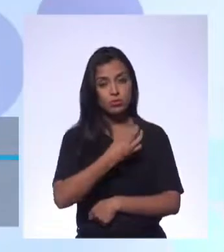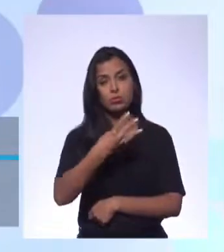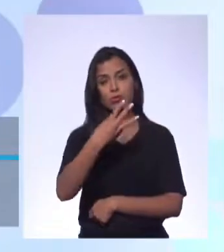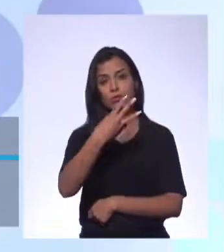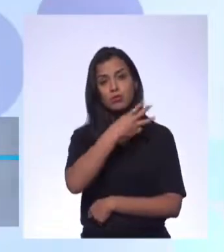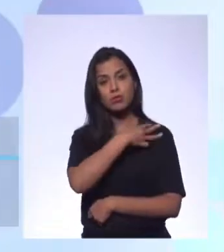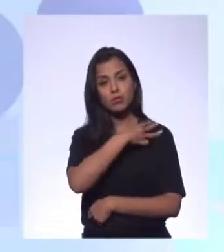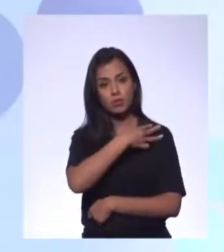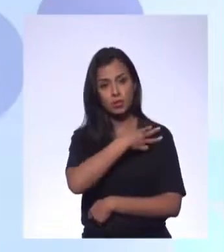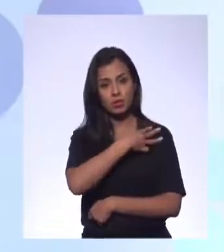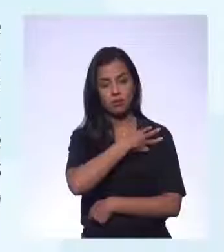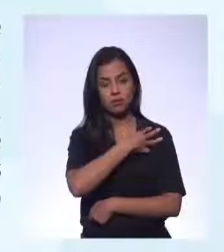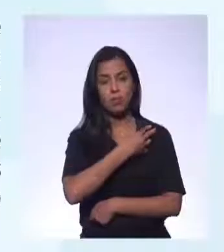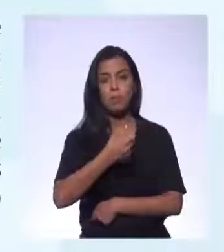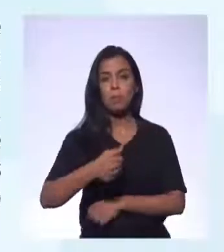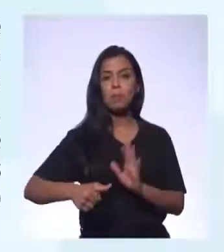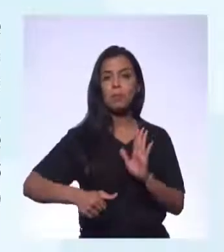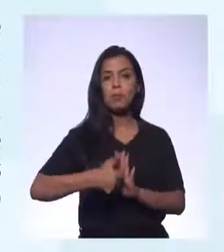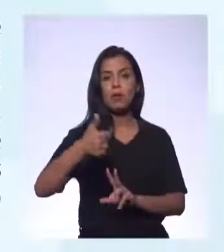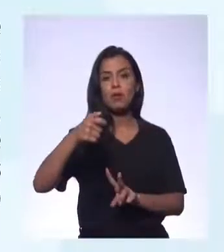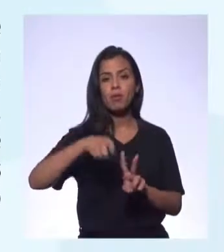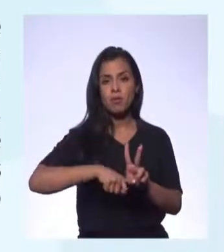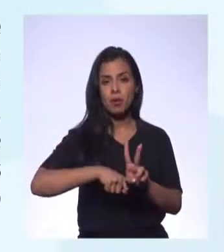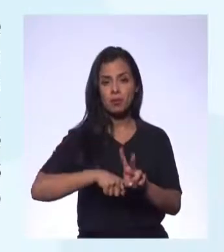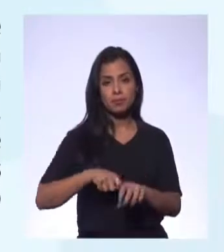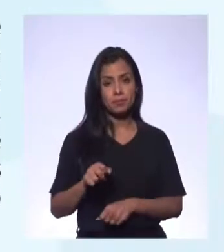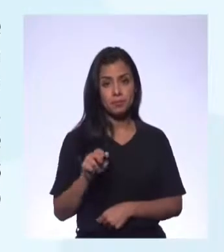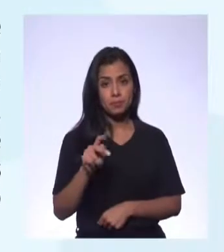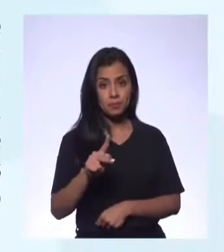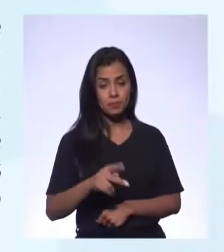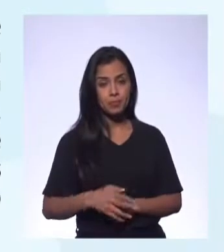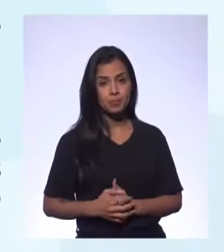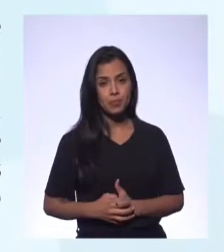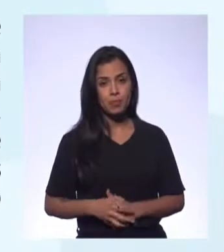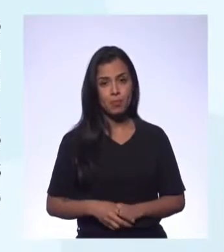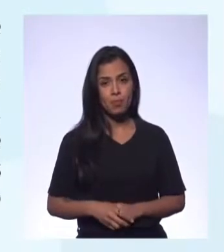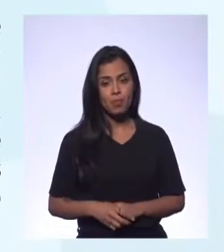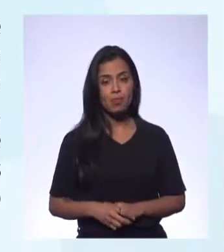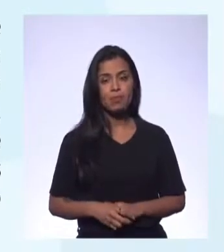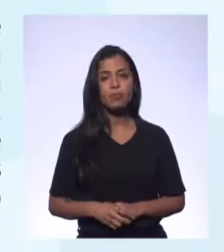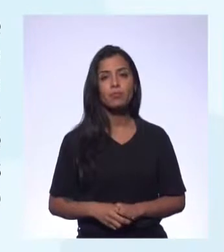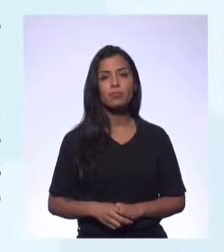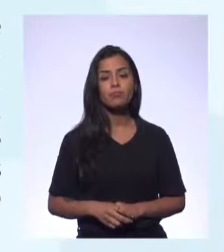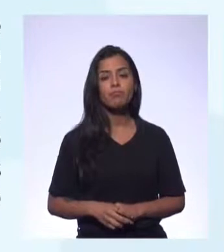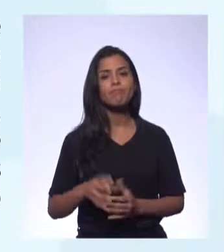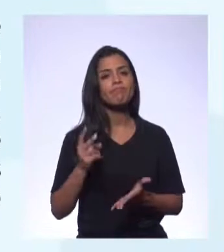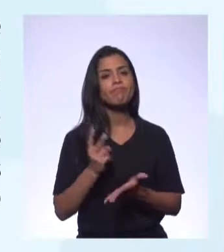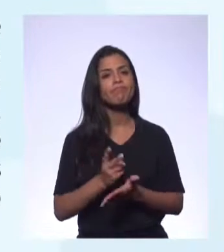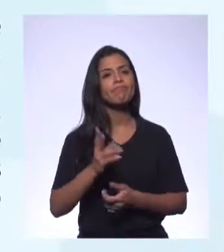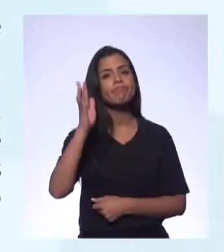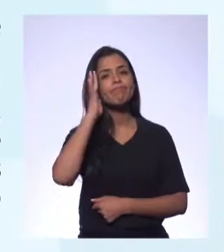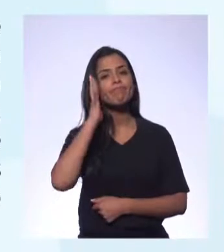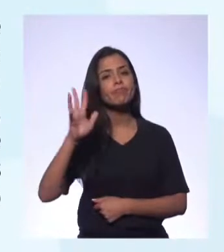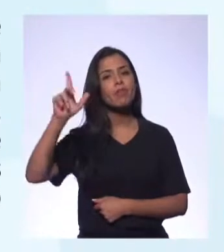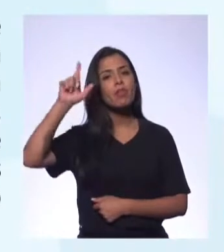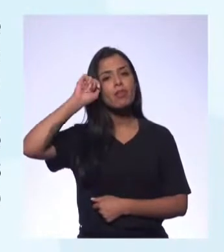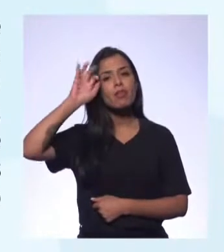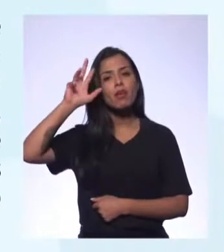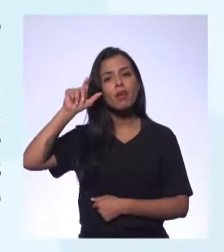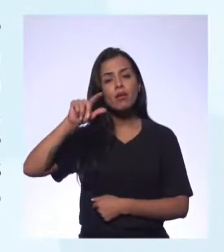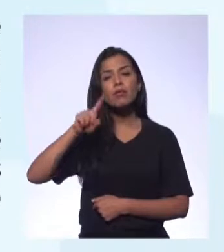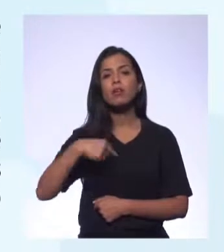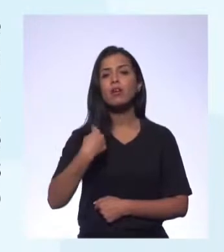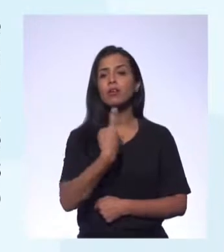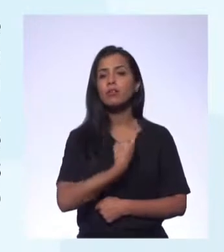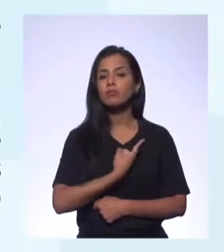do primeiro bimestre. Vamos lá? Quando pensamos no continente africano, somos muitas vezes compelidos